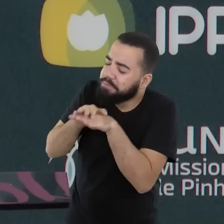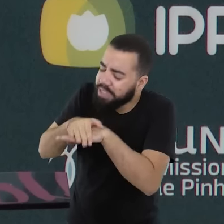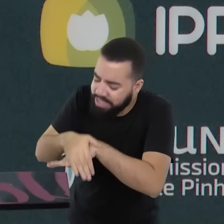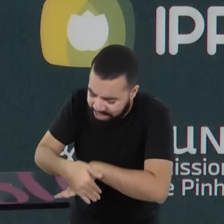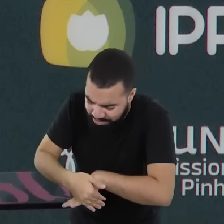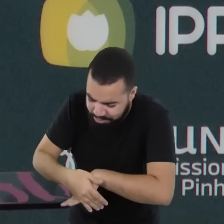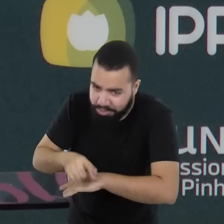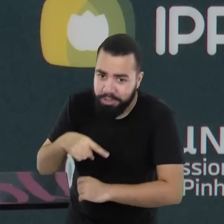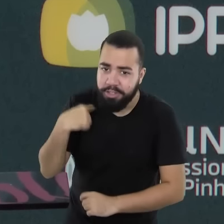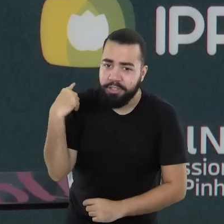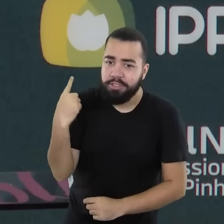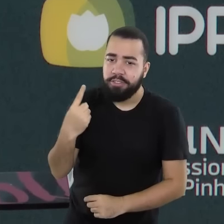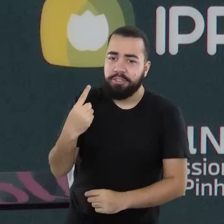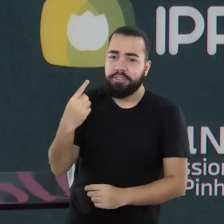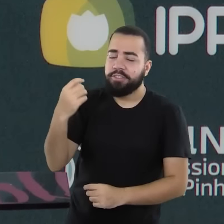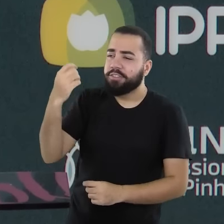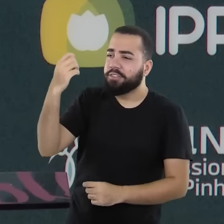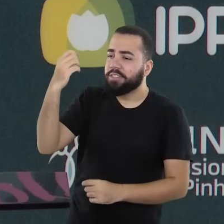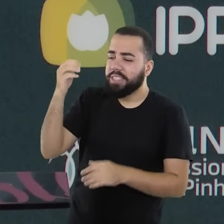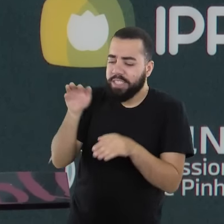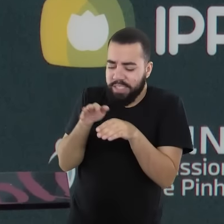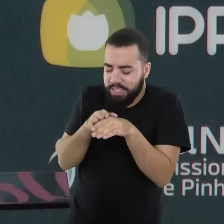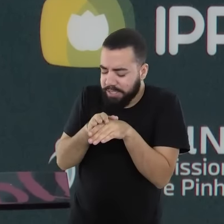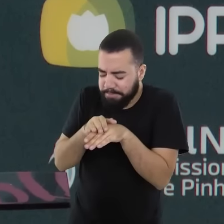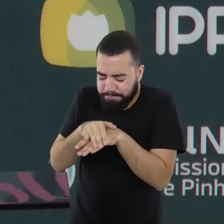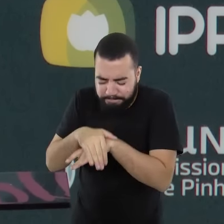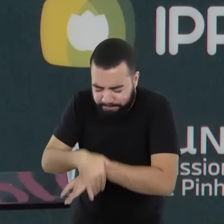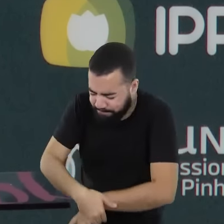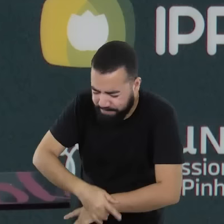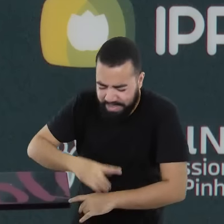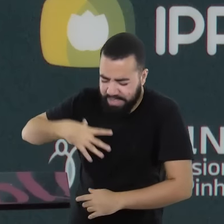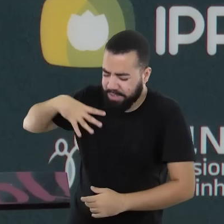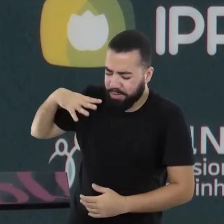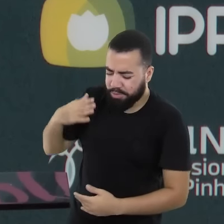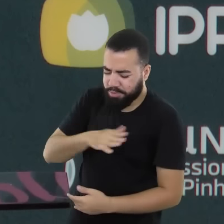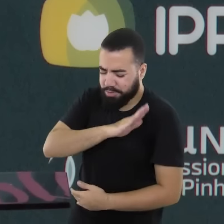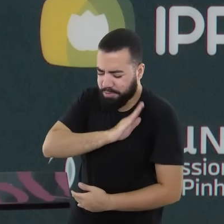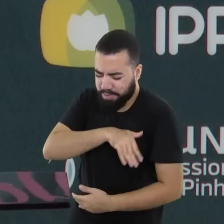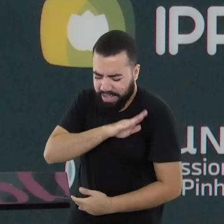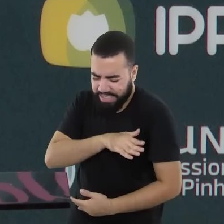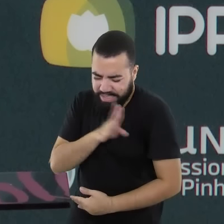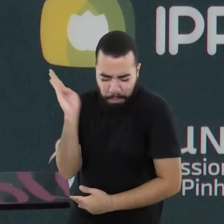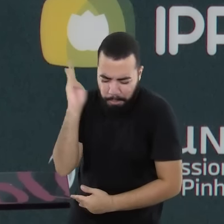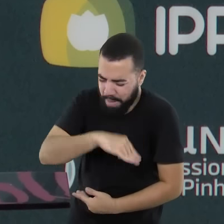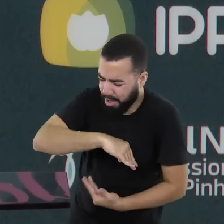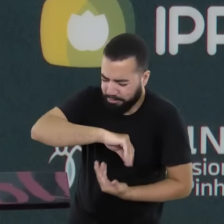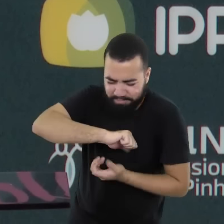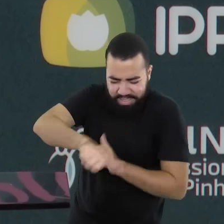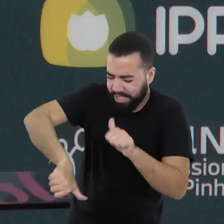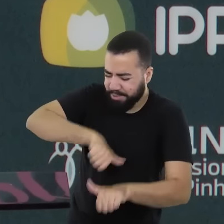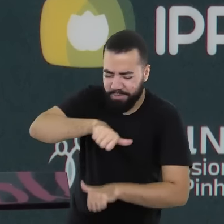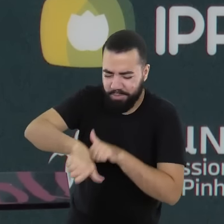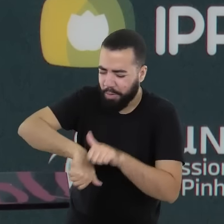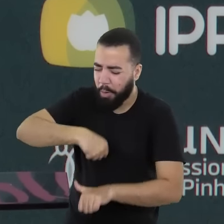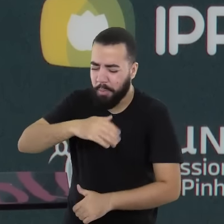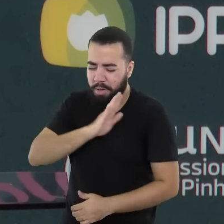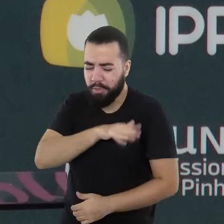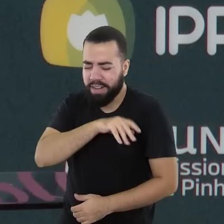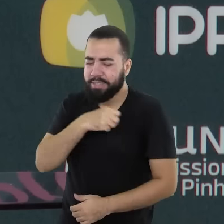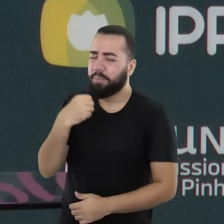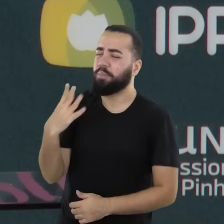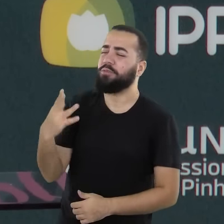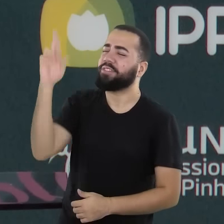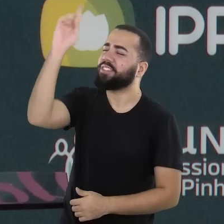oramos, nós buscamos o Senhor, nós nos convertemos dos nossos maus caminhos. Então